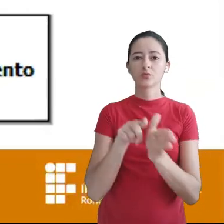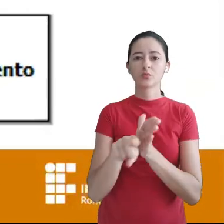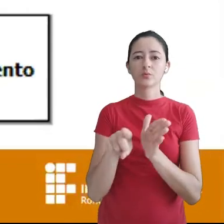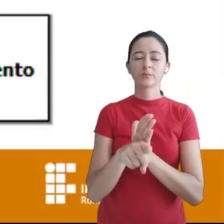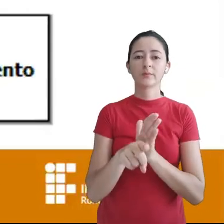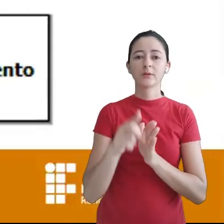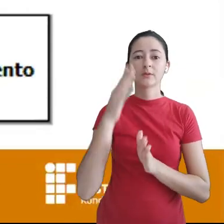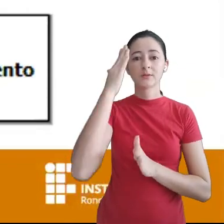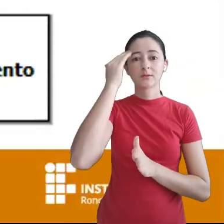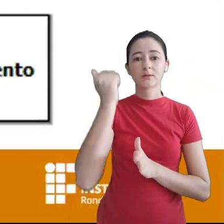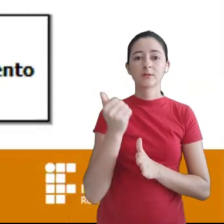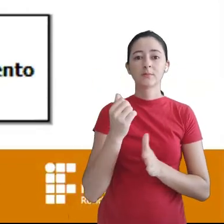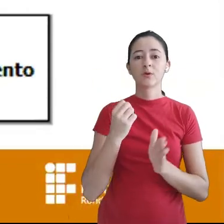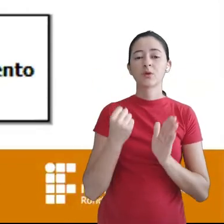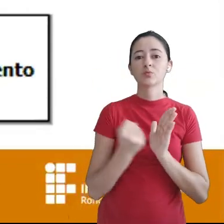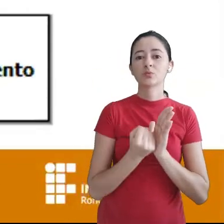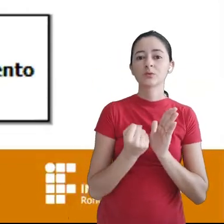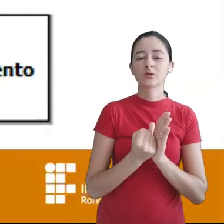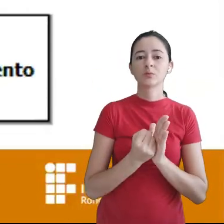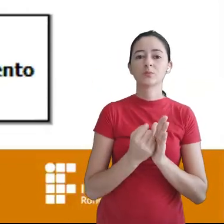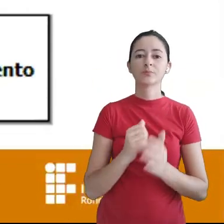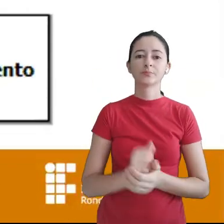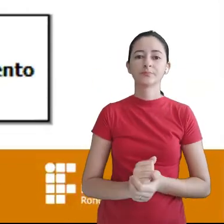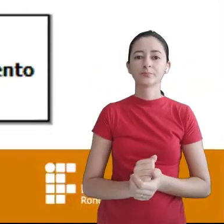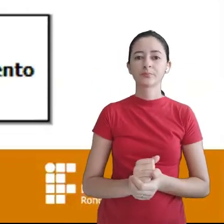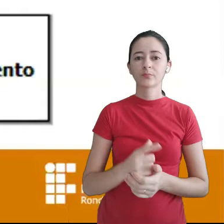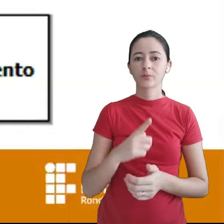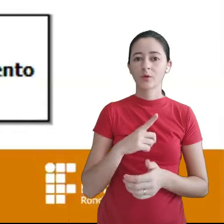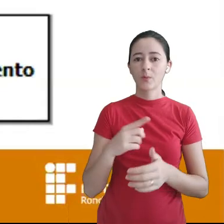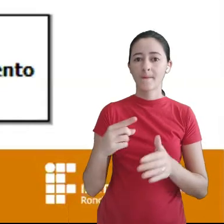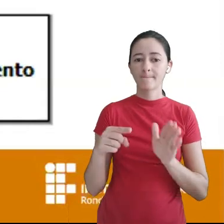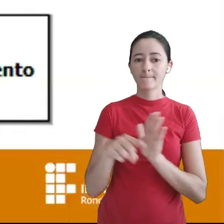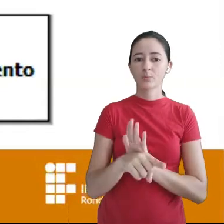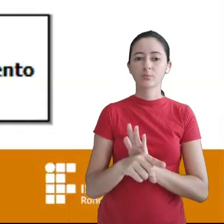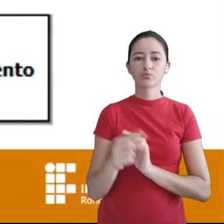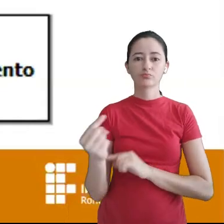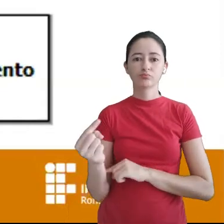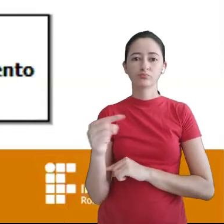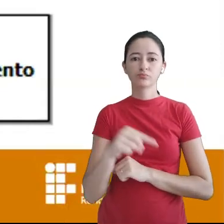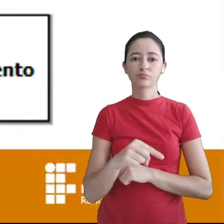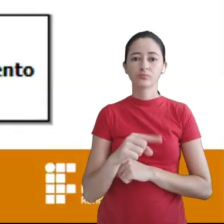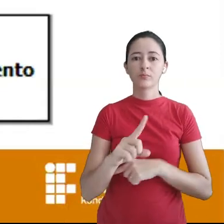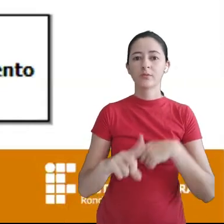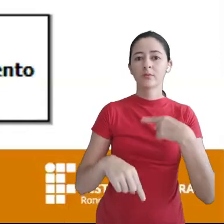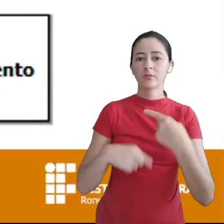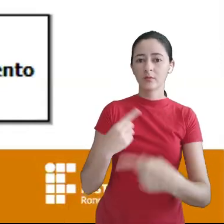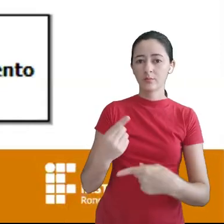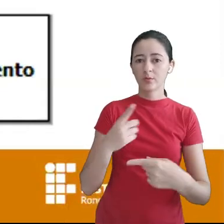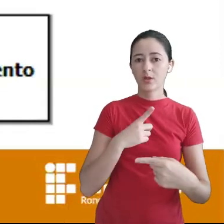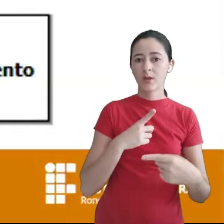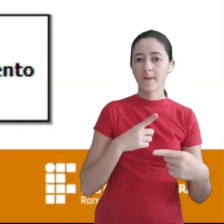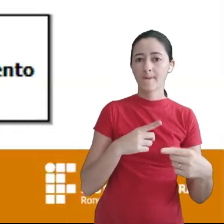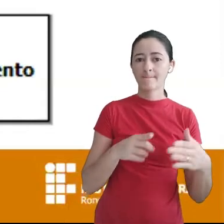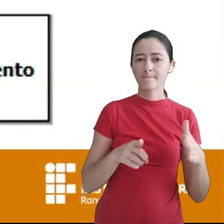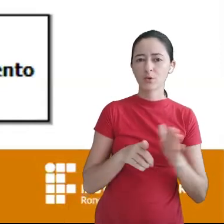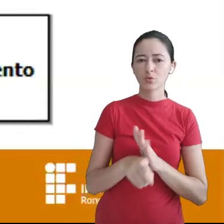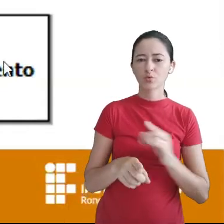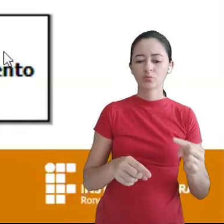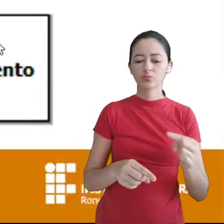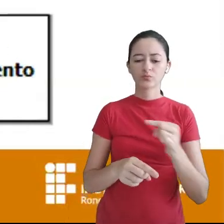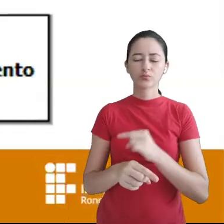duas tabelas, eu vou fazer duas perguntas para me identificar as cardinalidades. Eu vou fazer uma pergunta em uma direção,